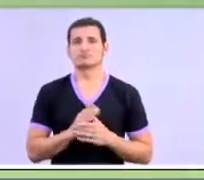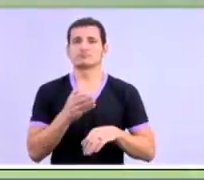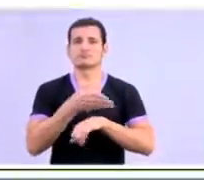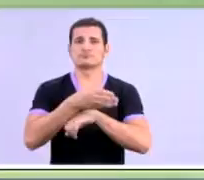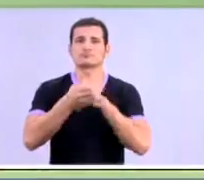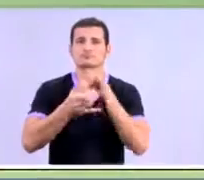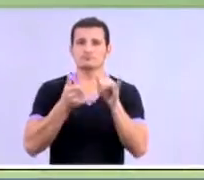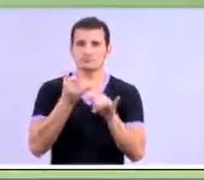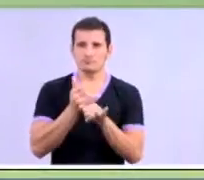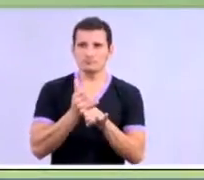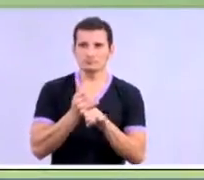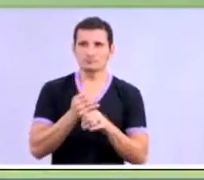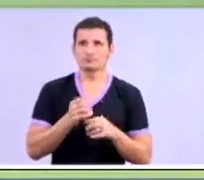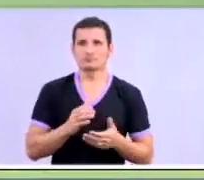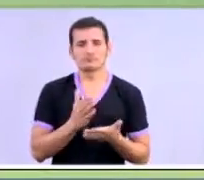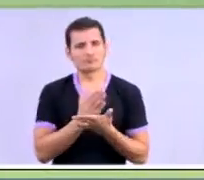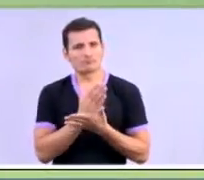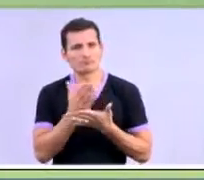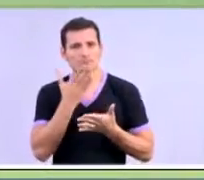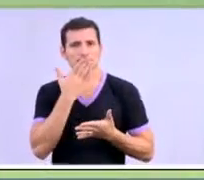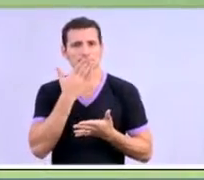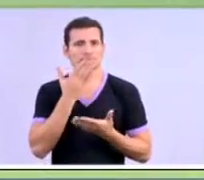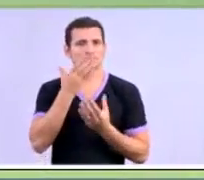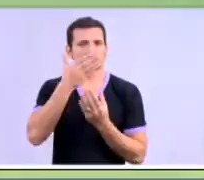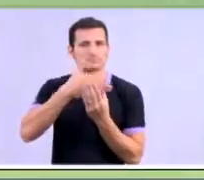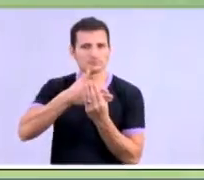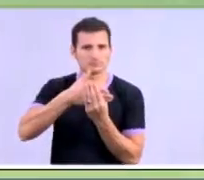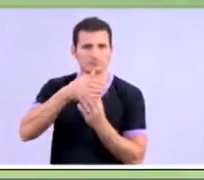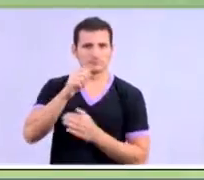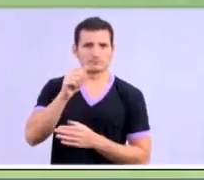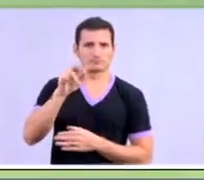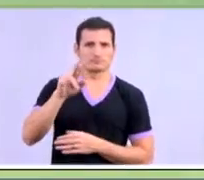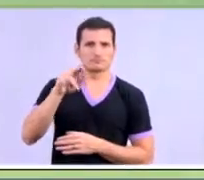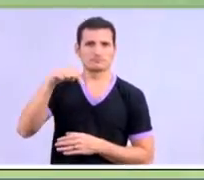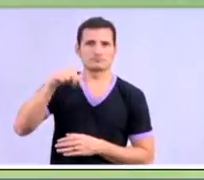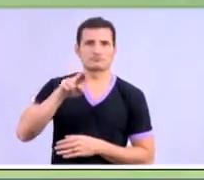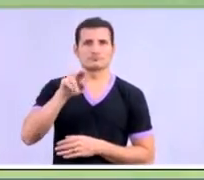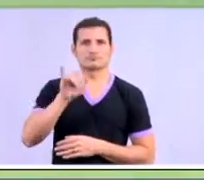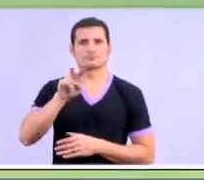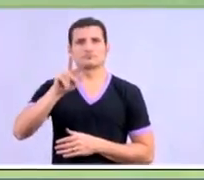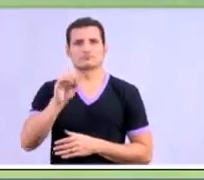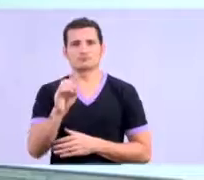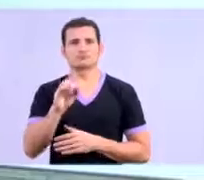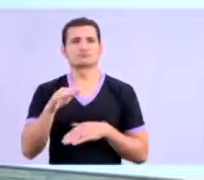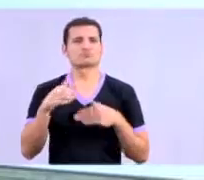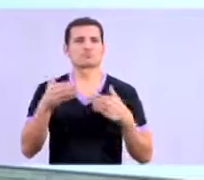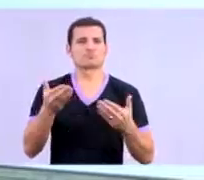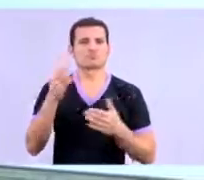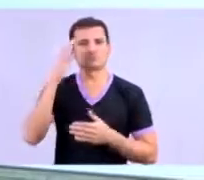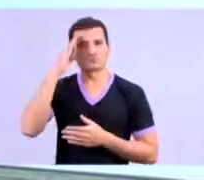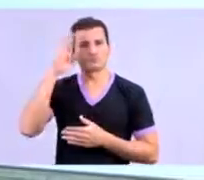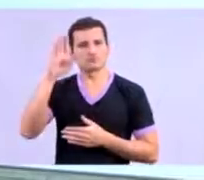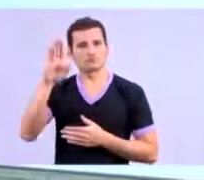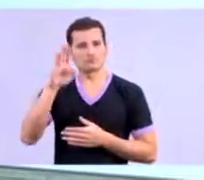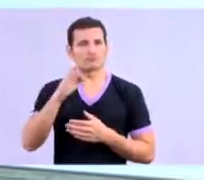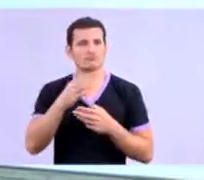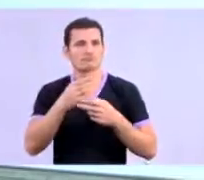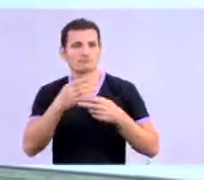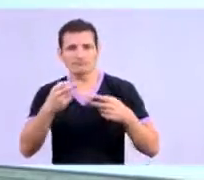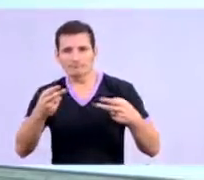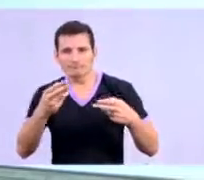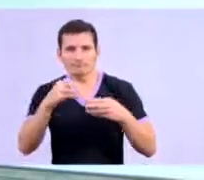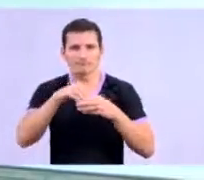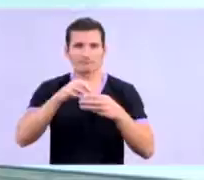ok? São alguns tipos de arquivos. Tá, mas quais são então esses principais componentes de